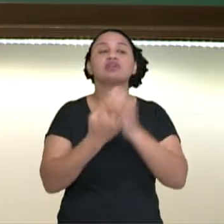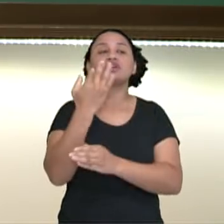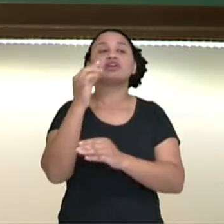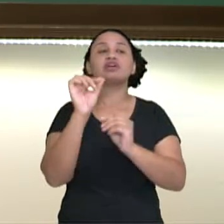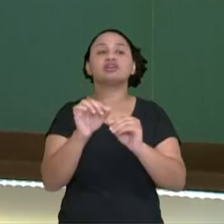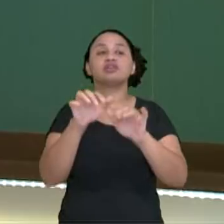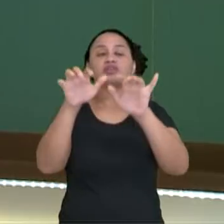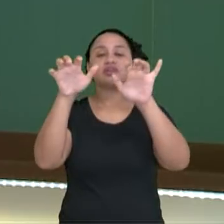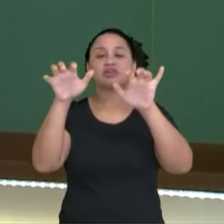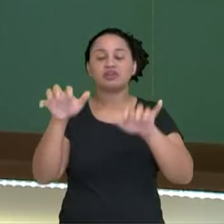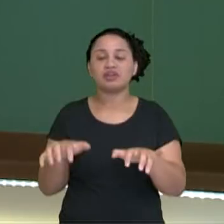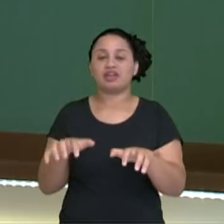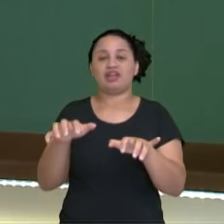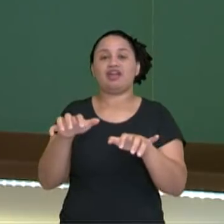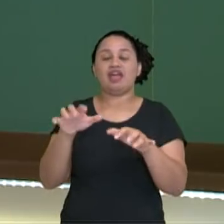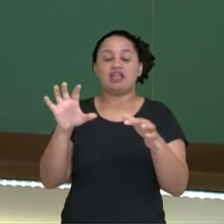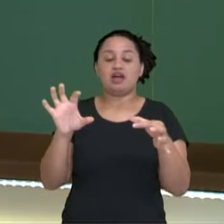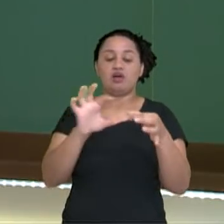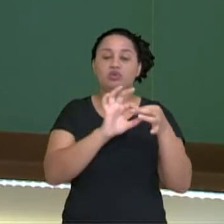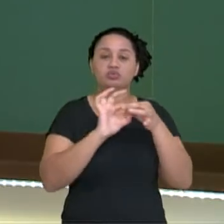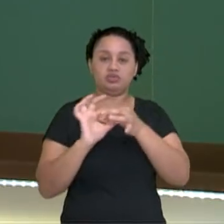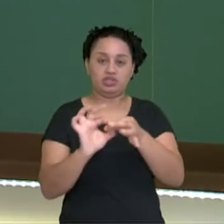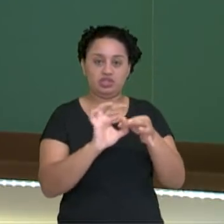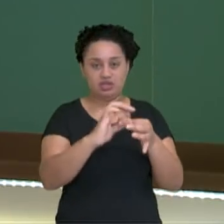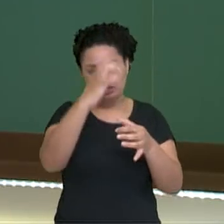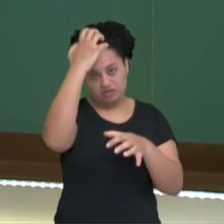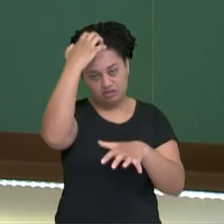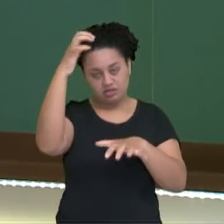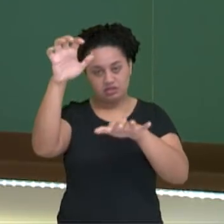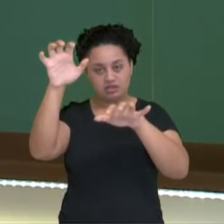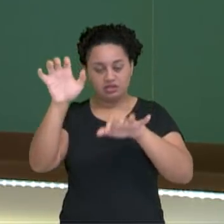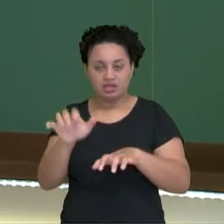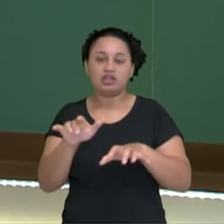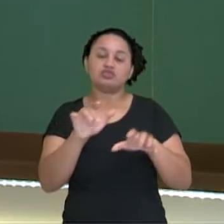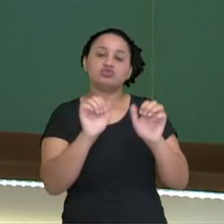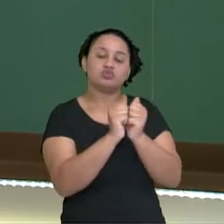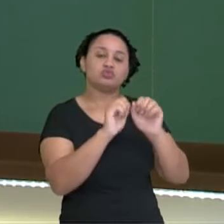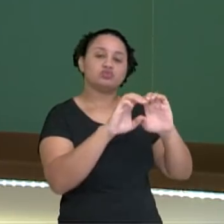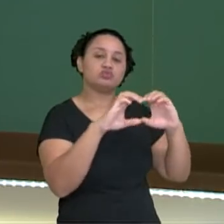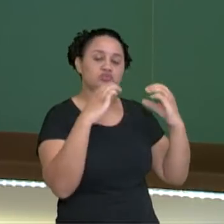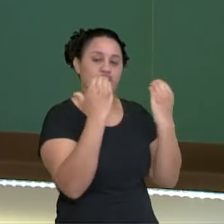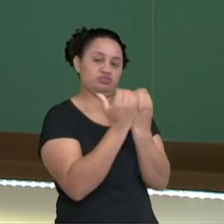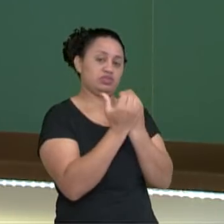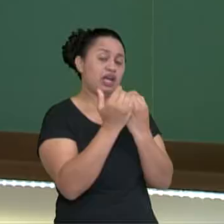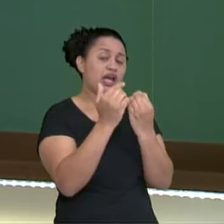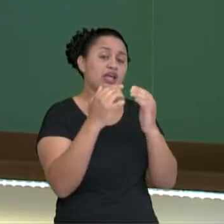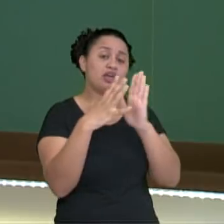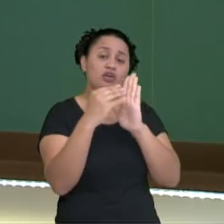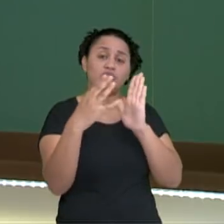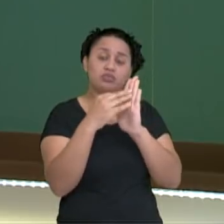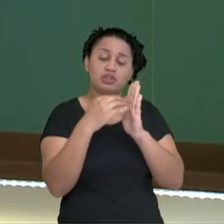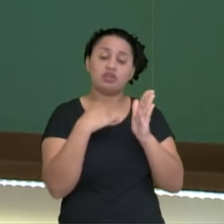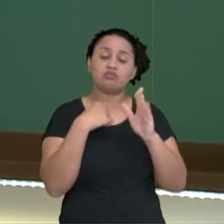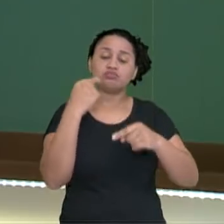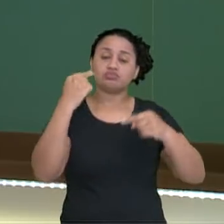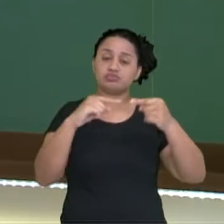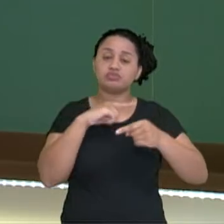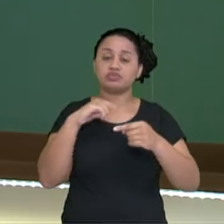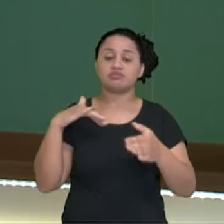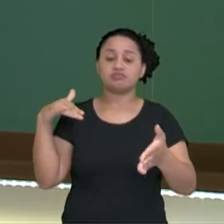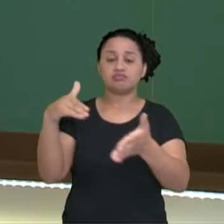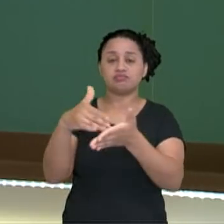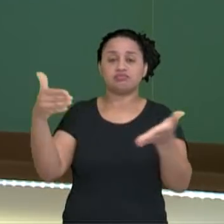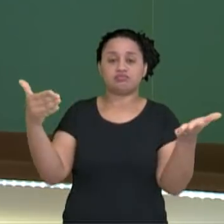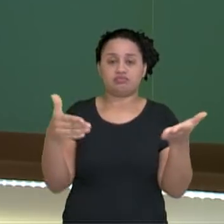da monarquia parlamentar, que é o modelo político que existe até os dias atuais dentro